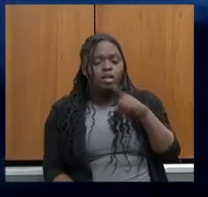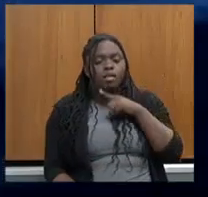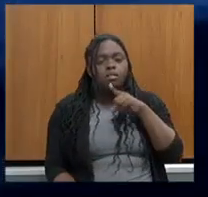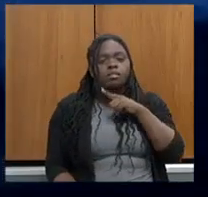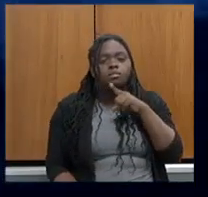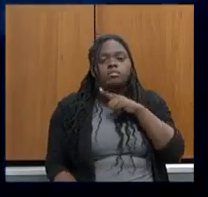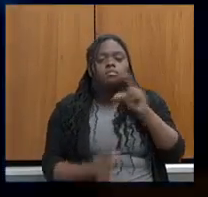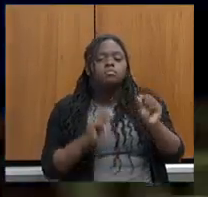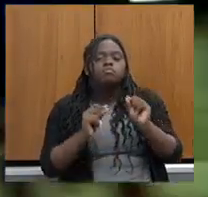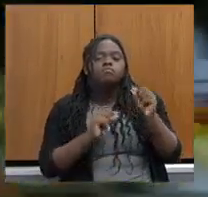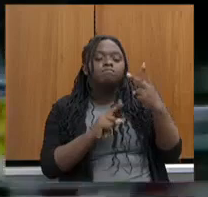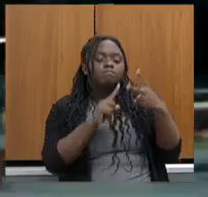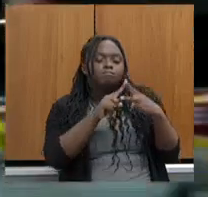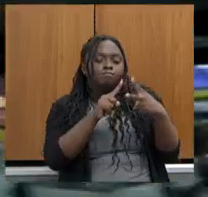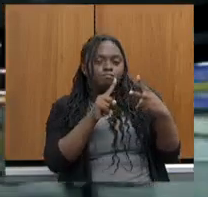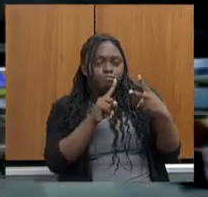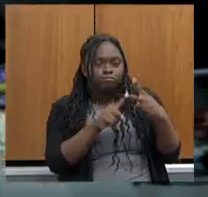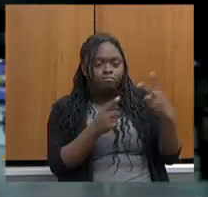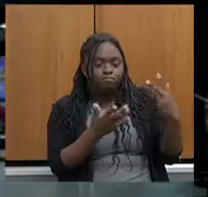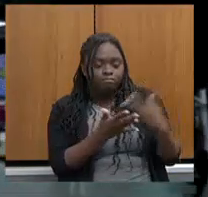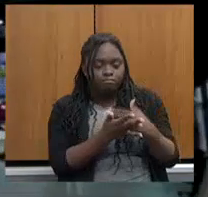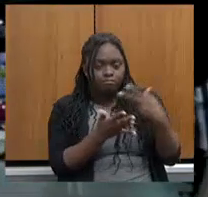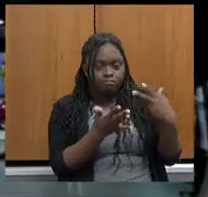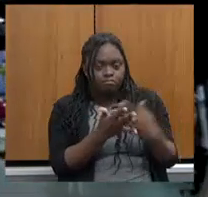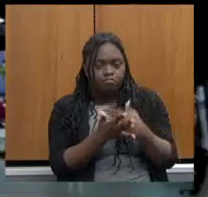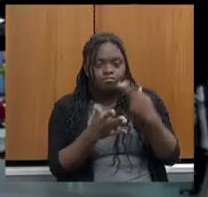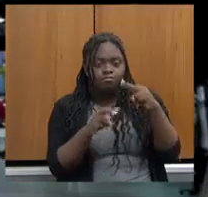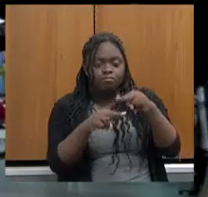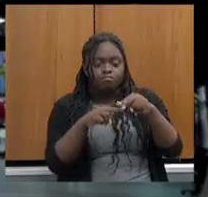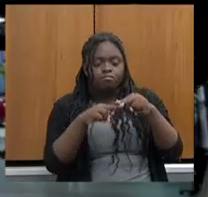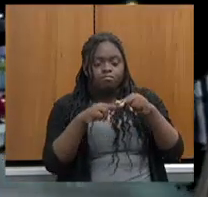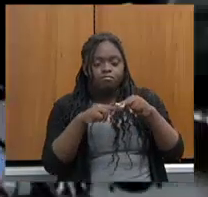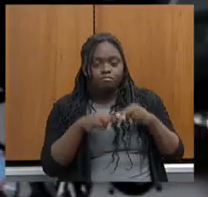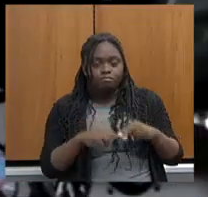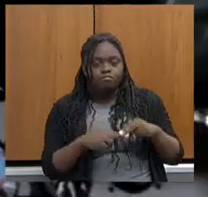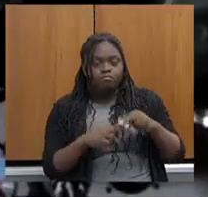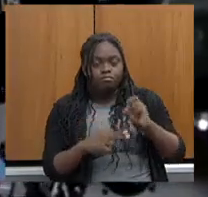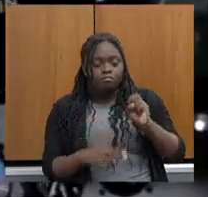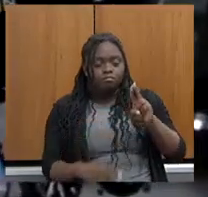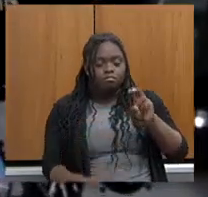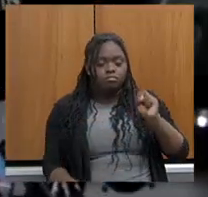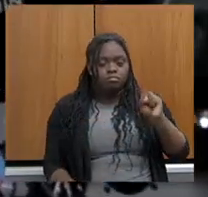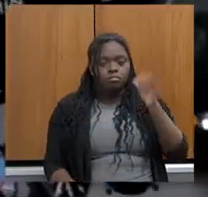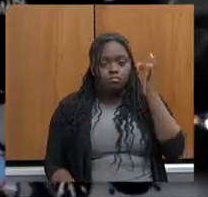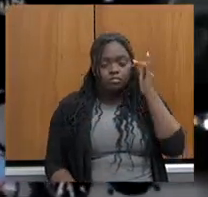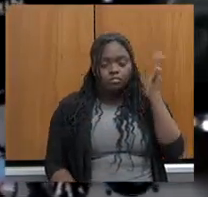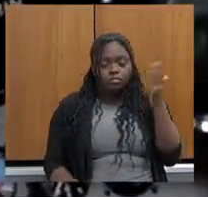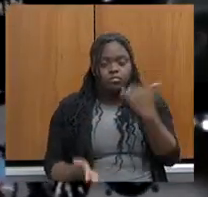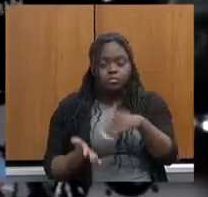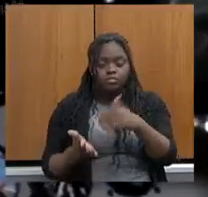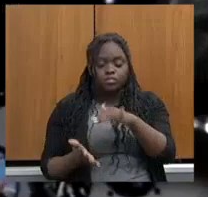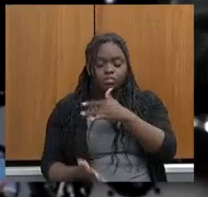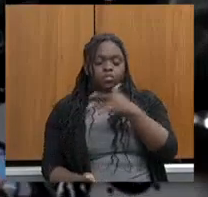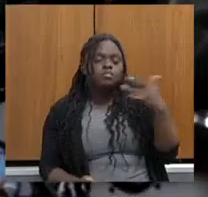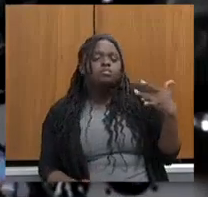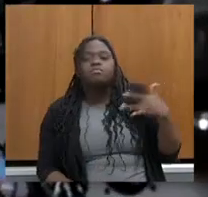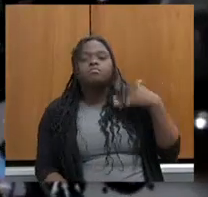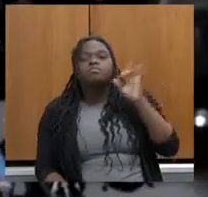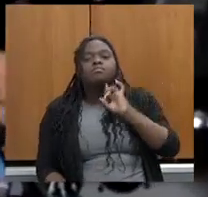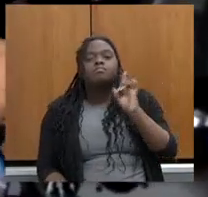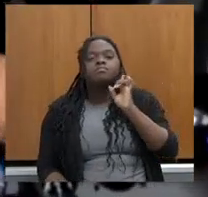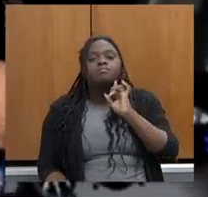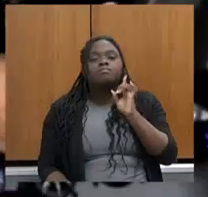passado por duas cirurgias e por meio dos SUS fácil a secretaria do estado de saúde de Minas Gerais